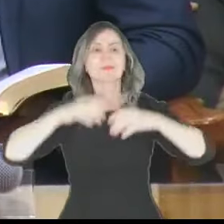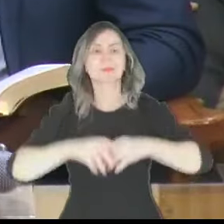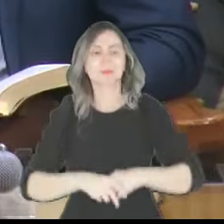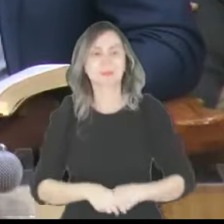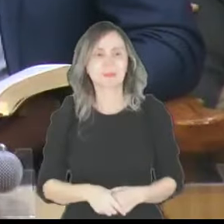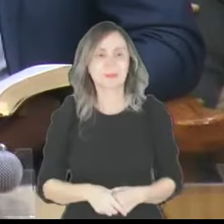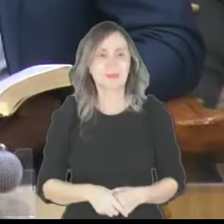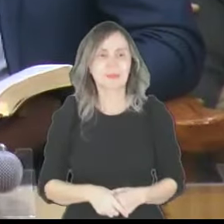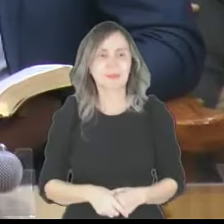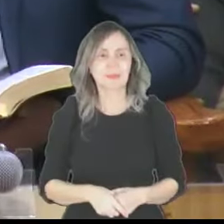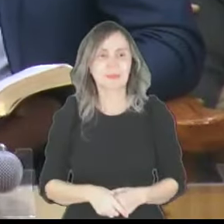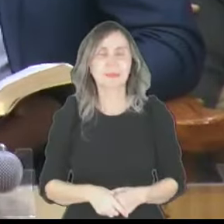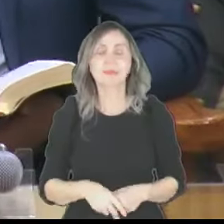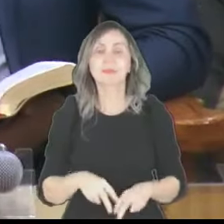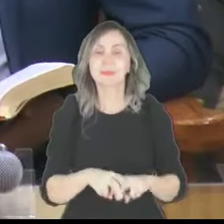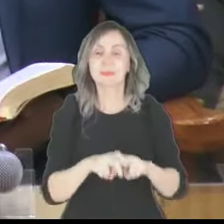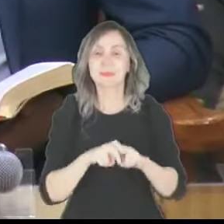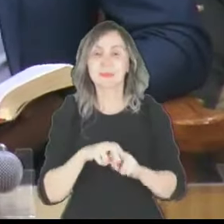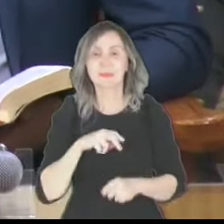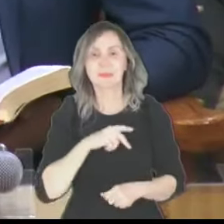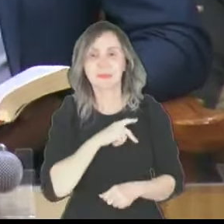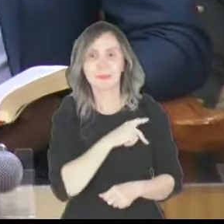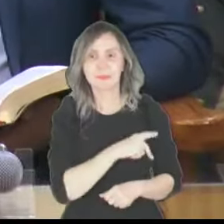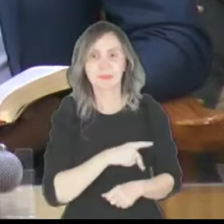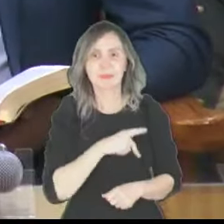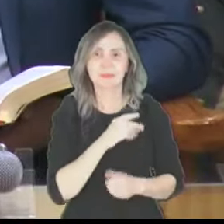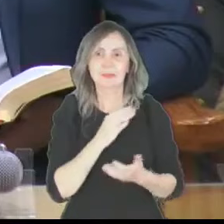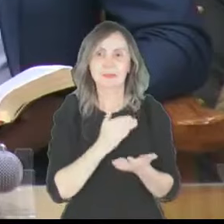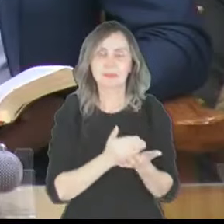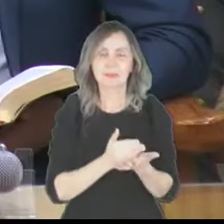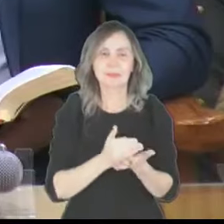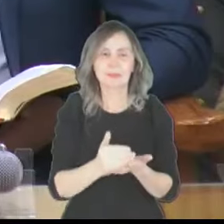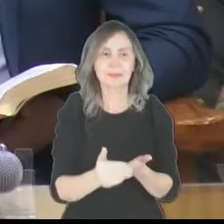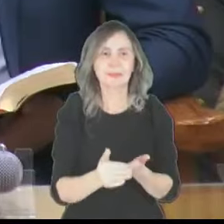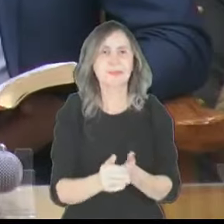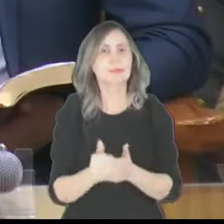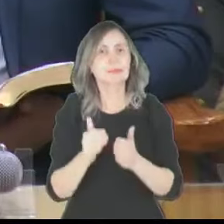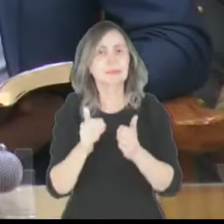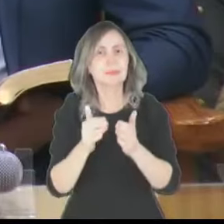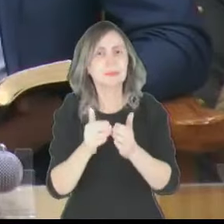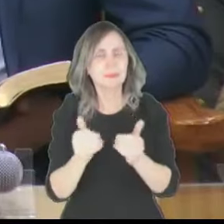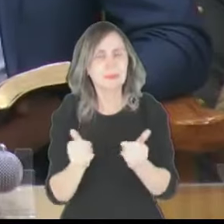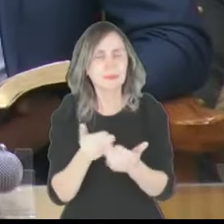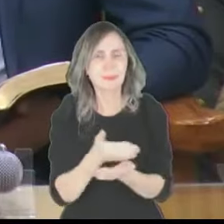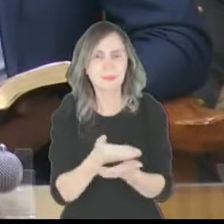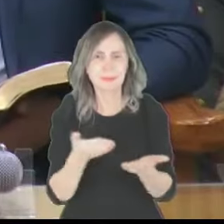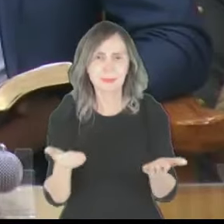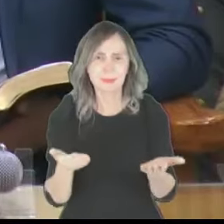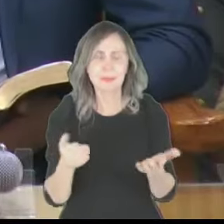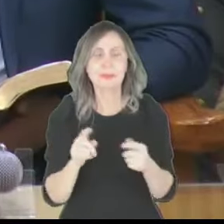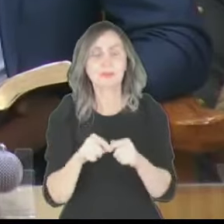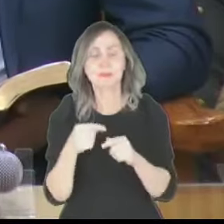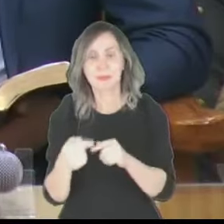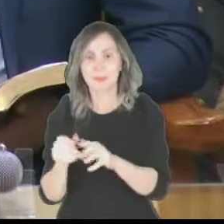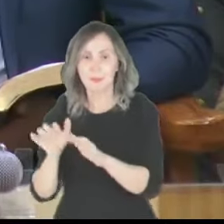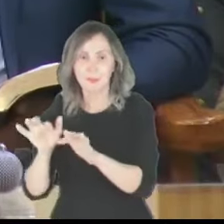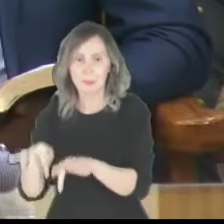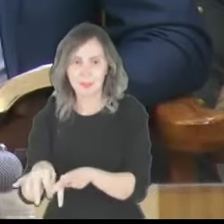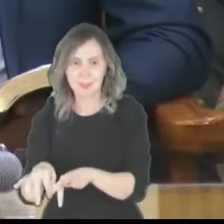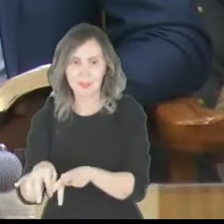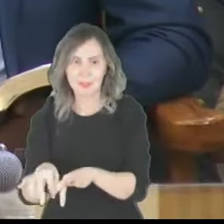Por isso que Paulo Ele começa Rogo vos pões E termina Perfeita